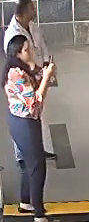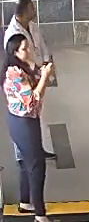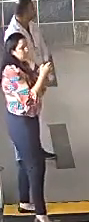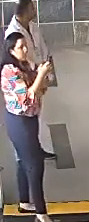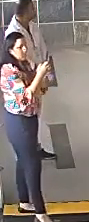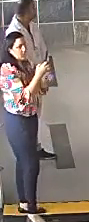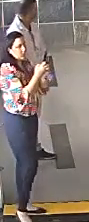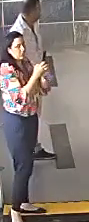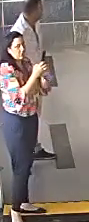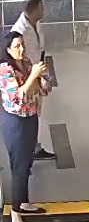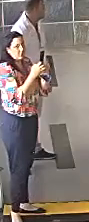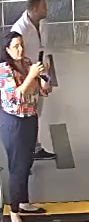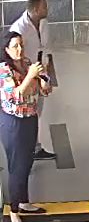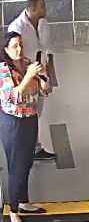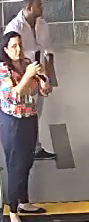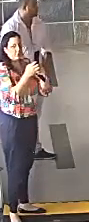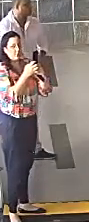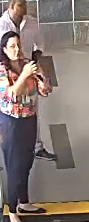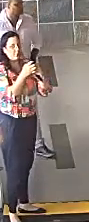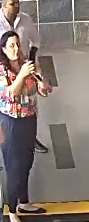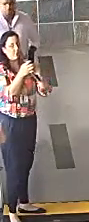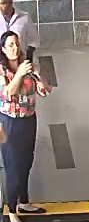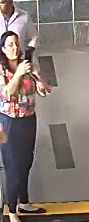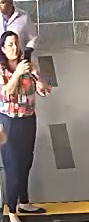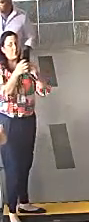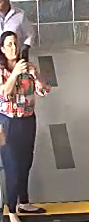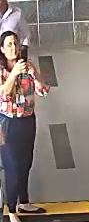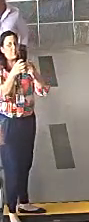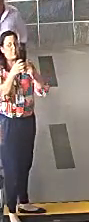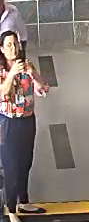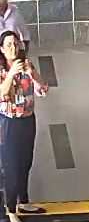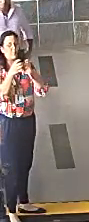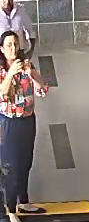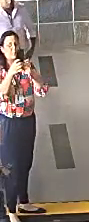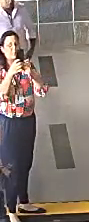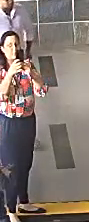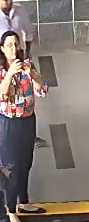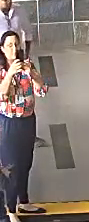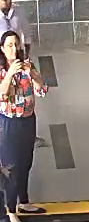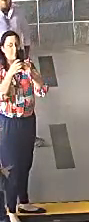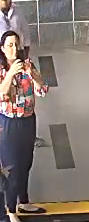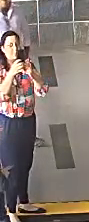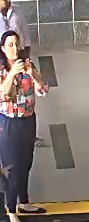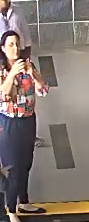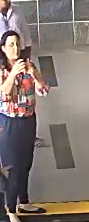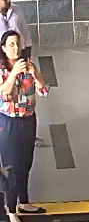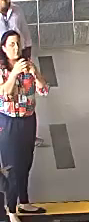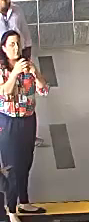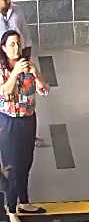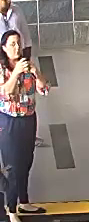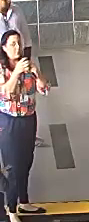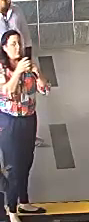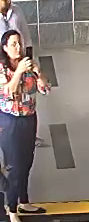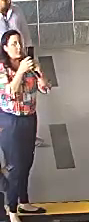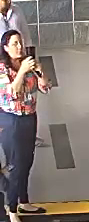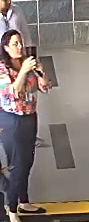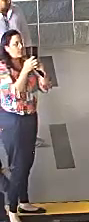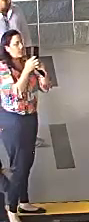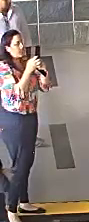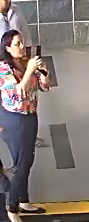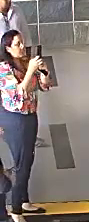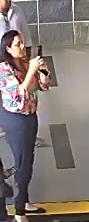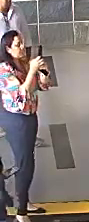muita gente tem que deslocar para outras cidades, para outros centros maiores, ou até mesmo para a capital, e a gente está tendo um prejuízo, porque a